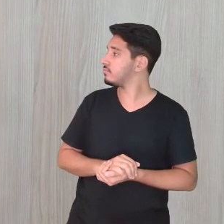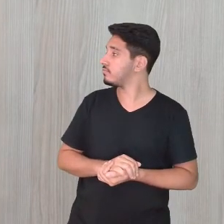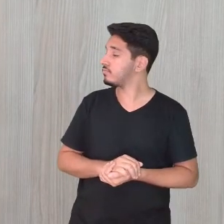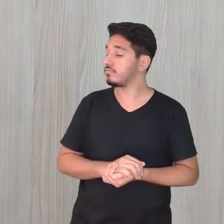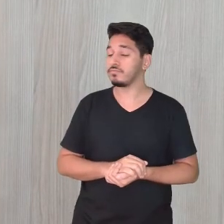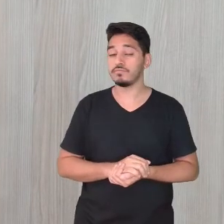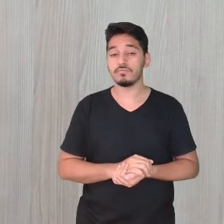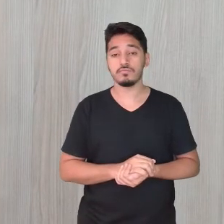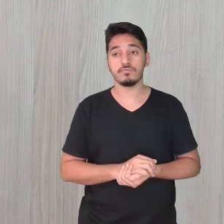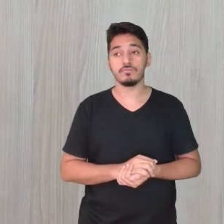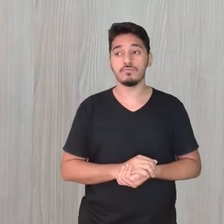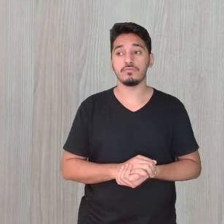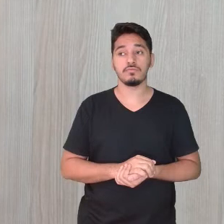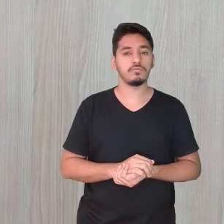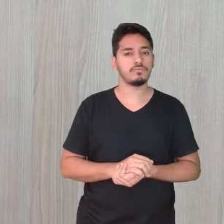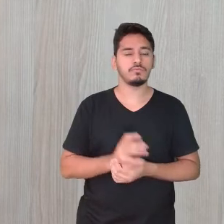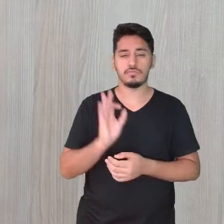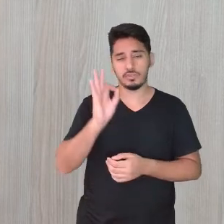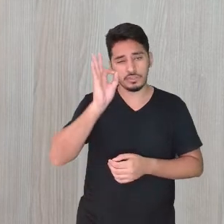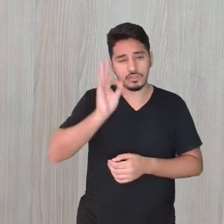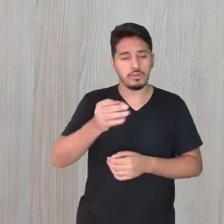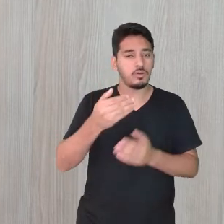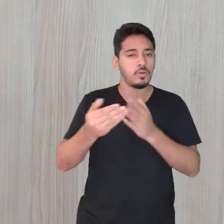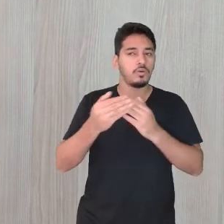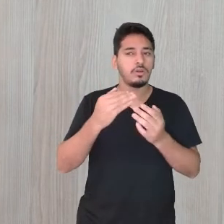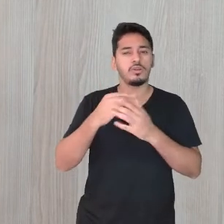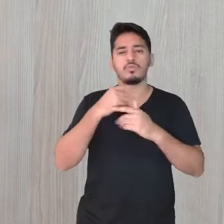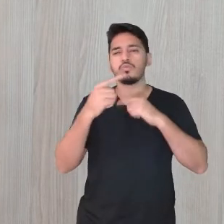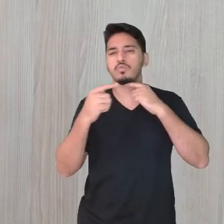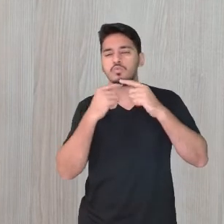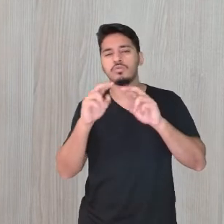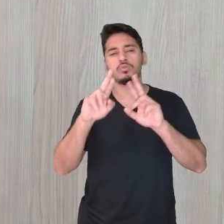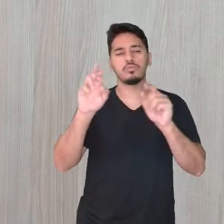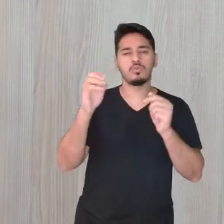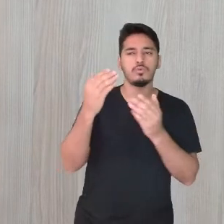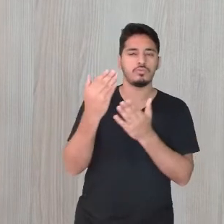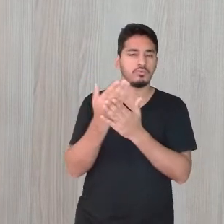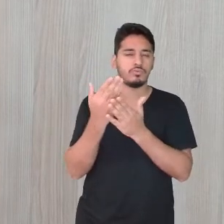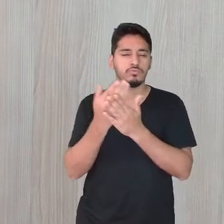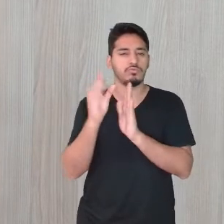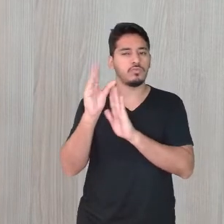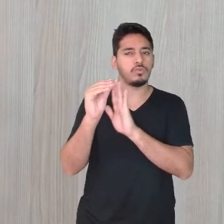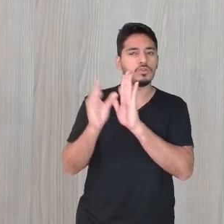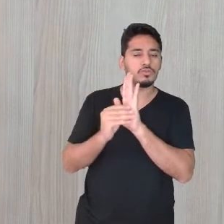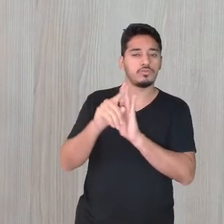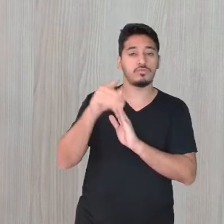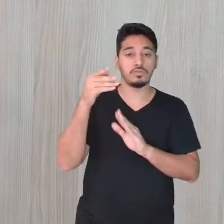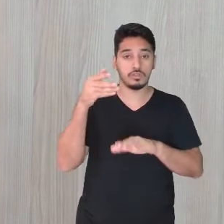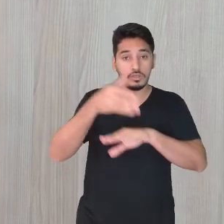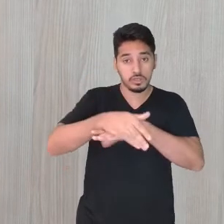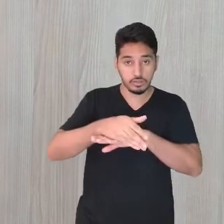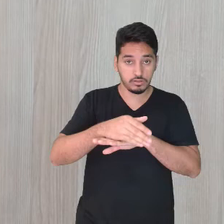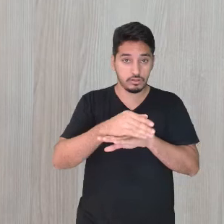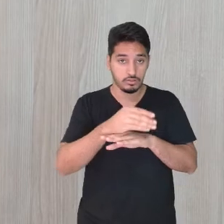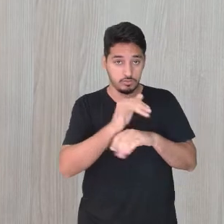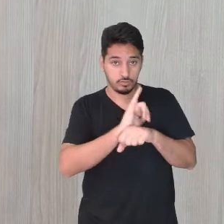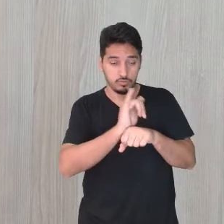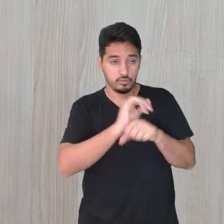Tá? Então, com certeza, qualquer dúvida que você tenha do assunto anterior, você abre a playlist